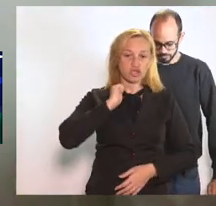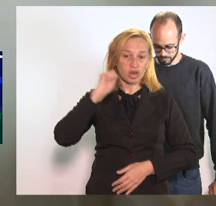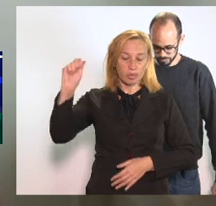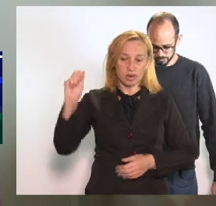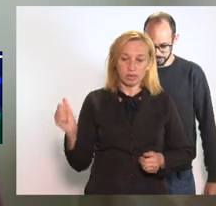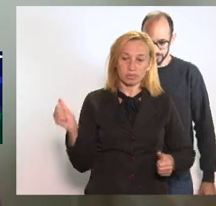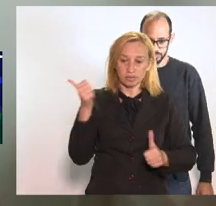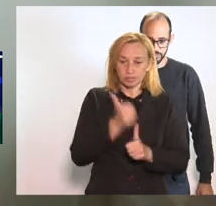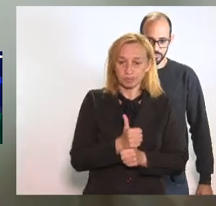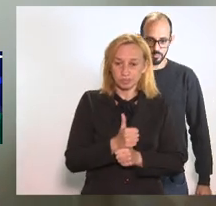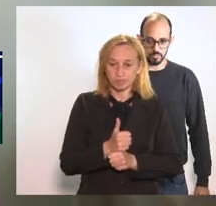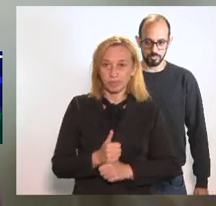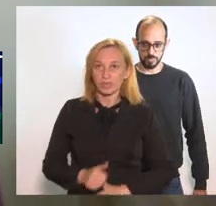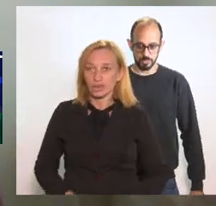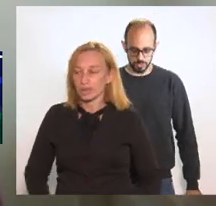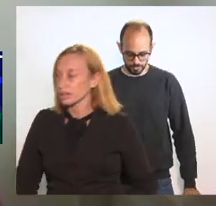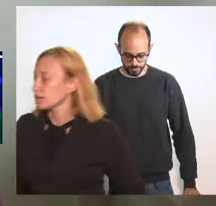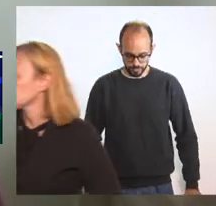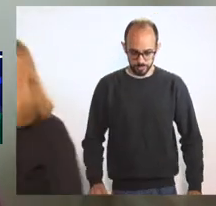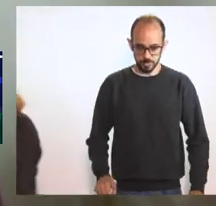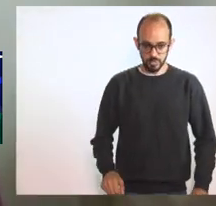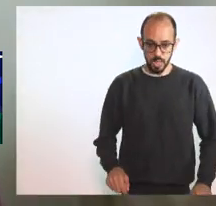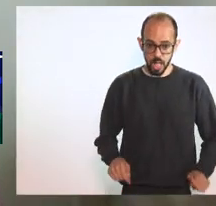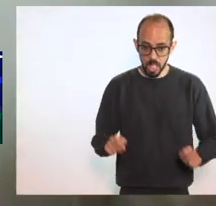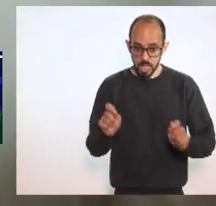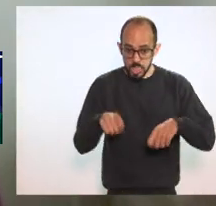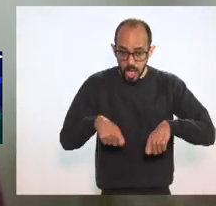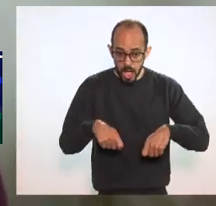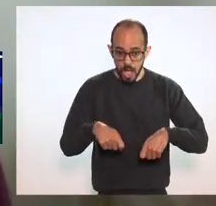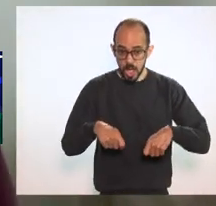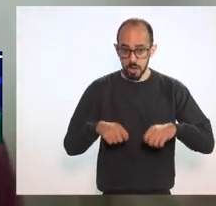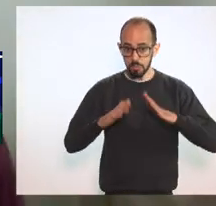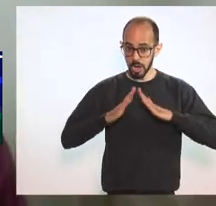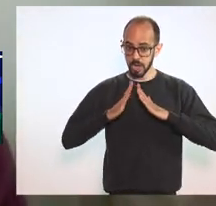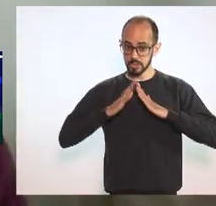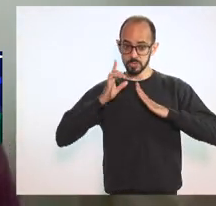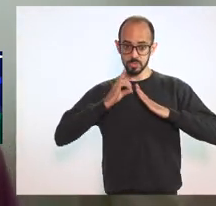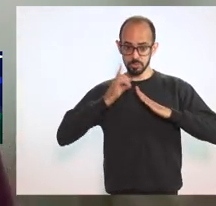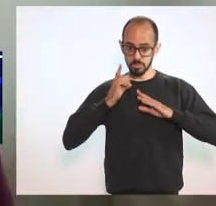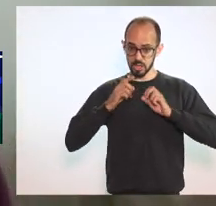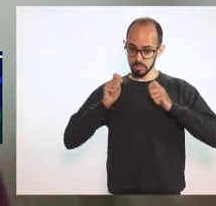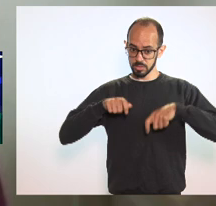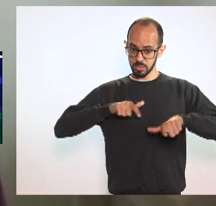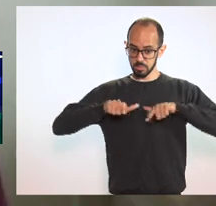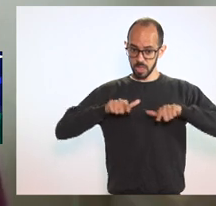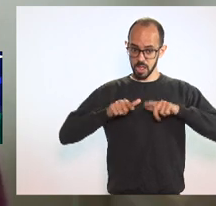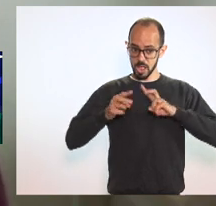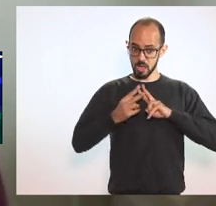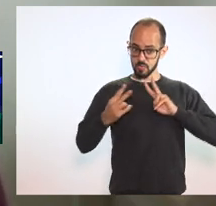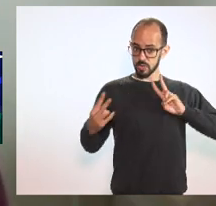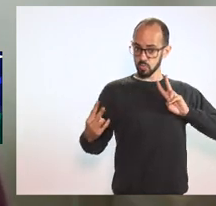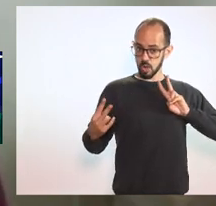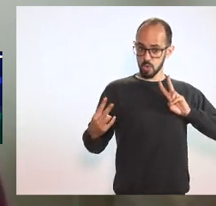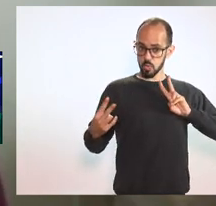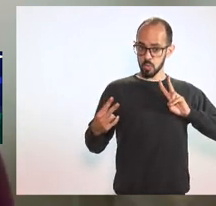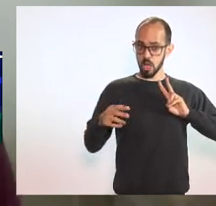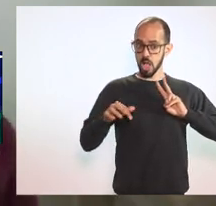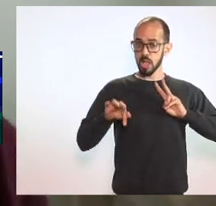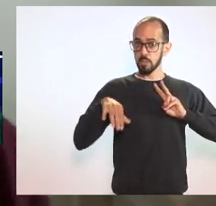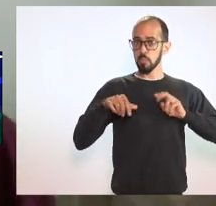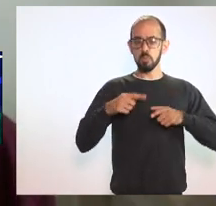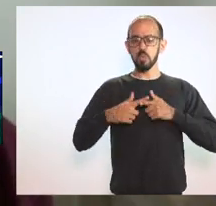Será que o Parlamento não pode trabalhar de forma remota com quem você quer